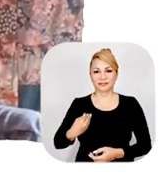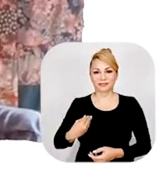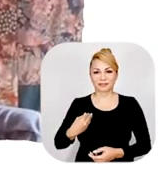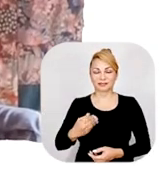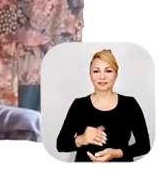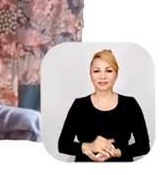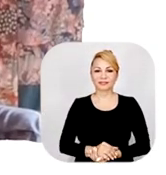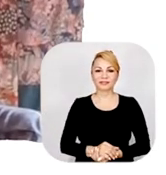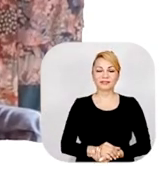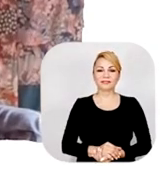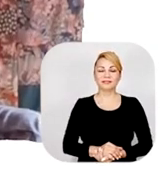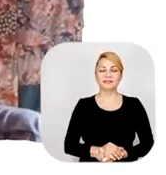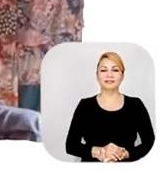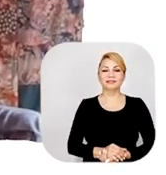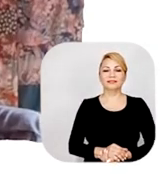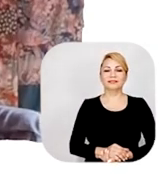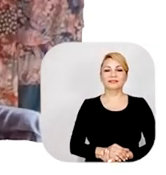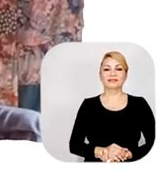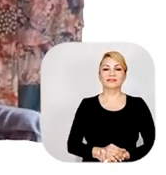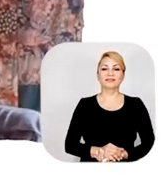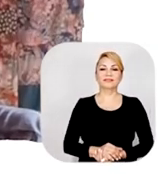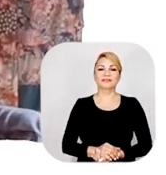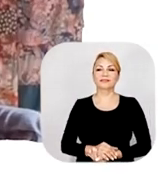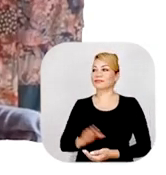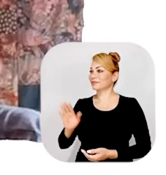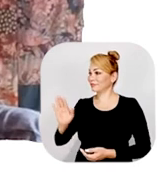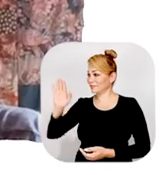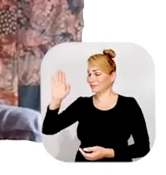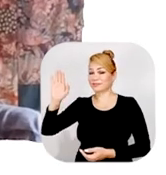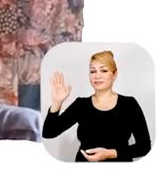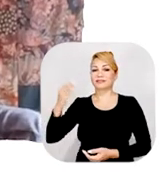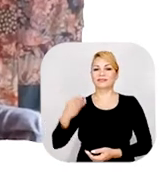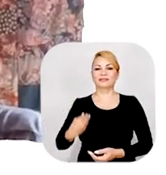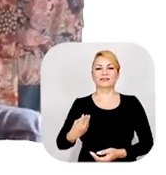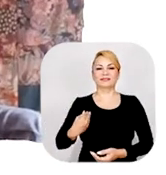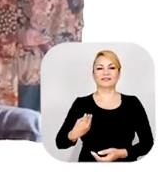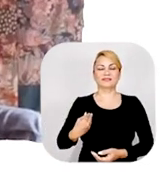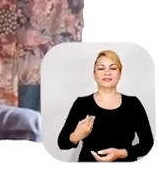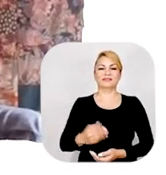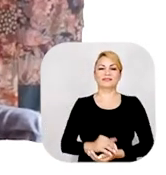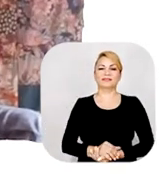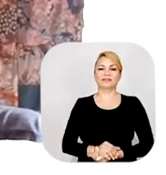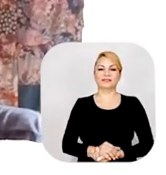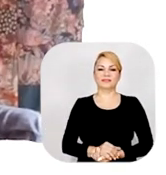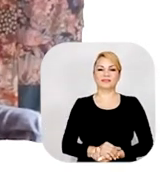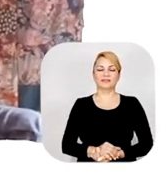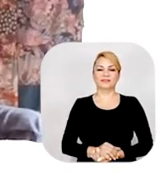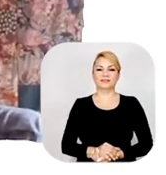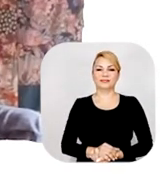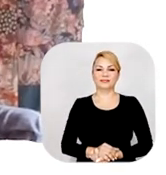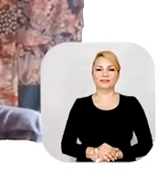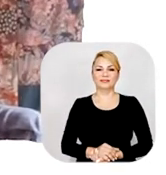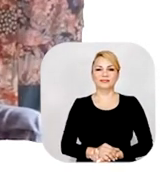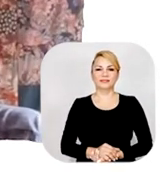Presente. Inambuicá Aruá. Presente. Presente. Pandirat